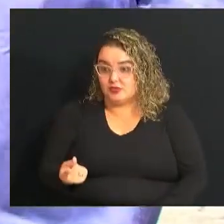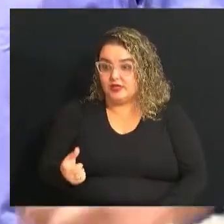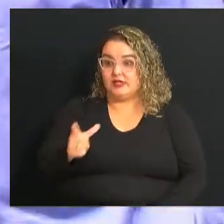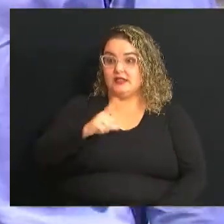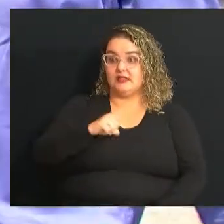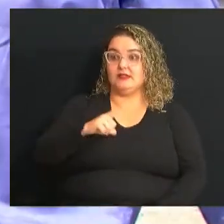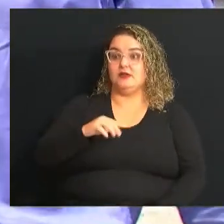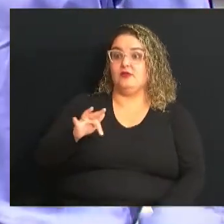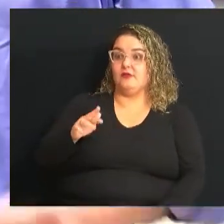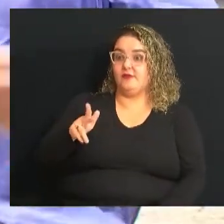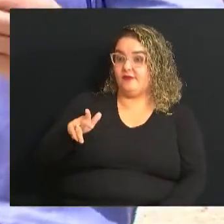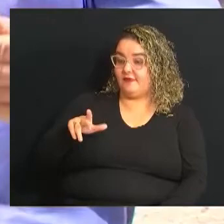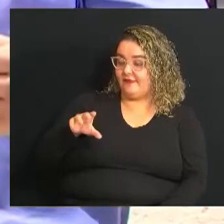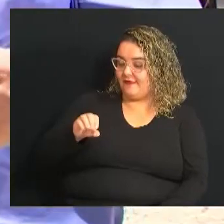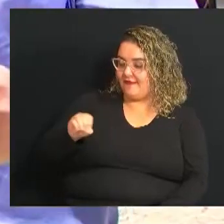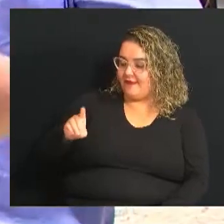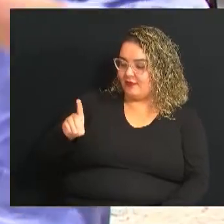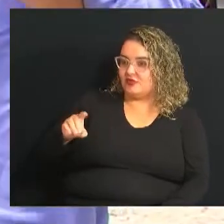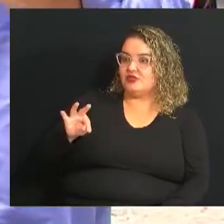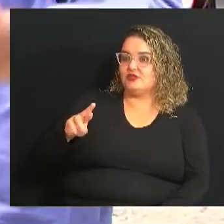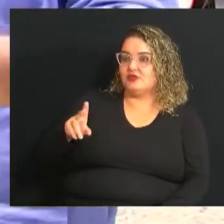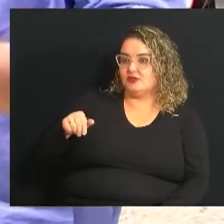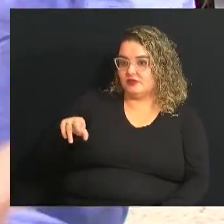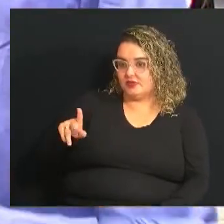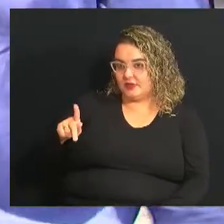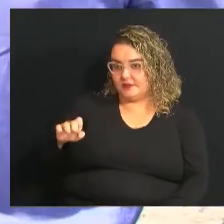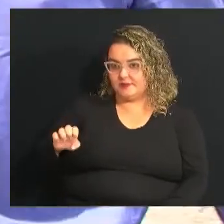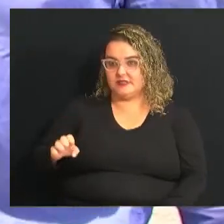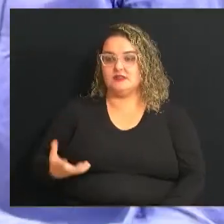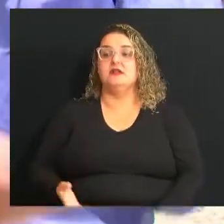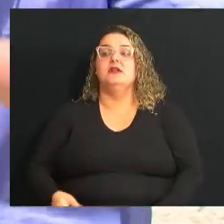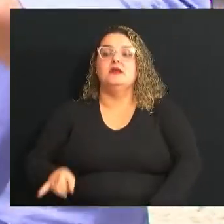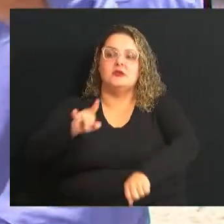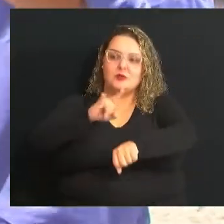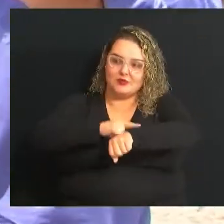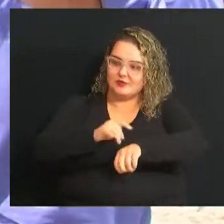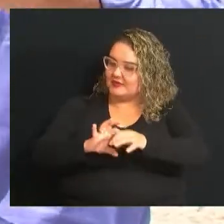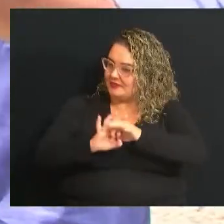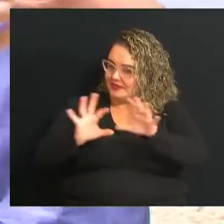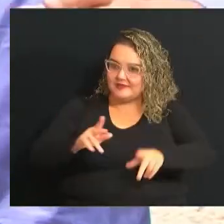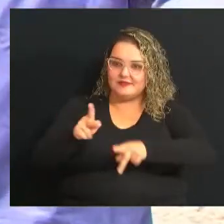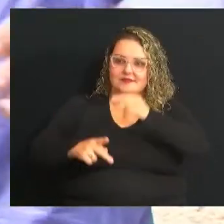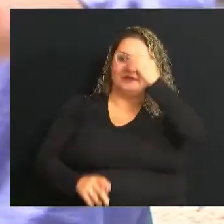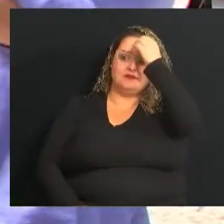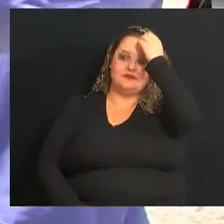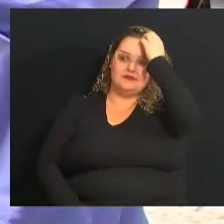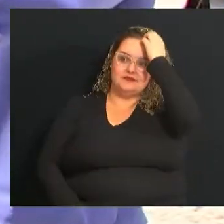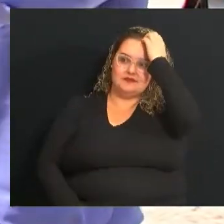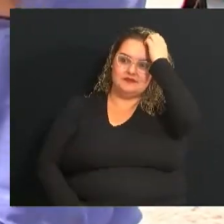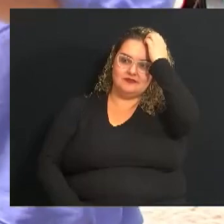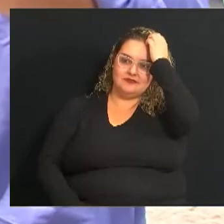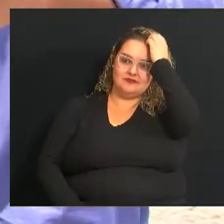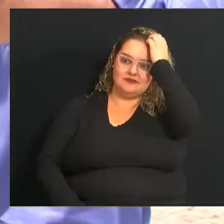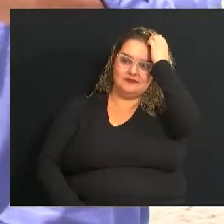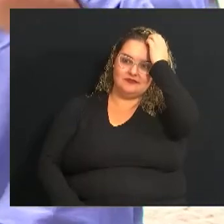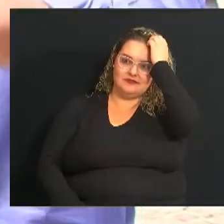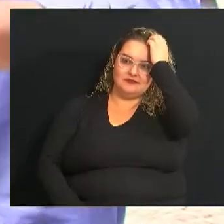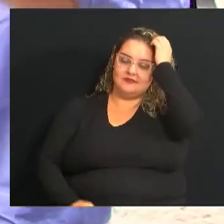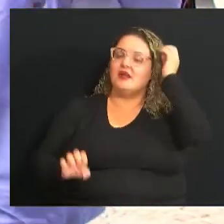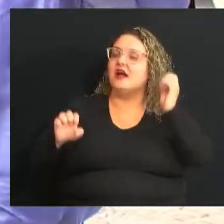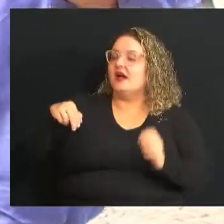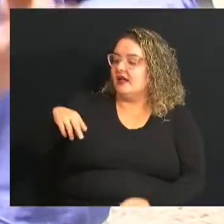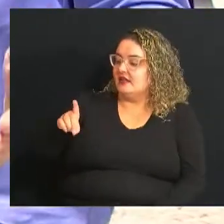Estamos preparando um evento maravilhoso para a cidade de Campinas, com um telão de